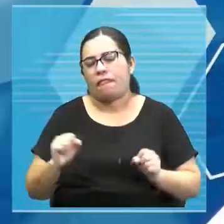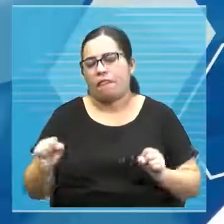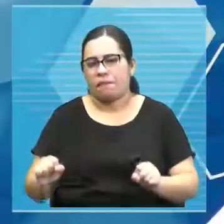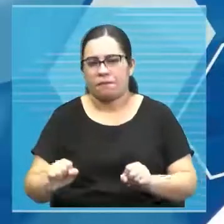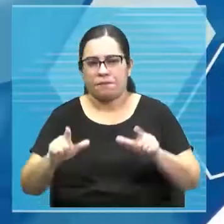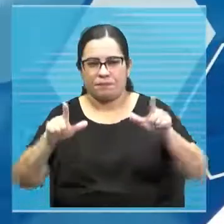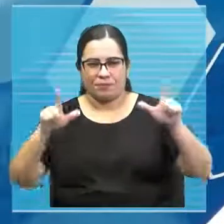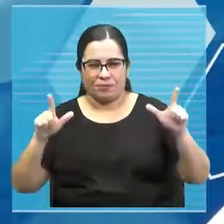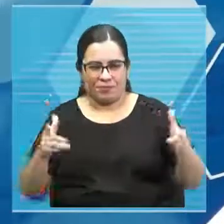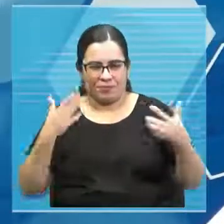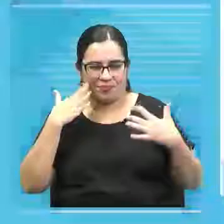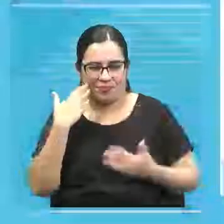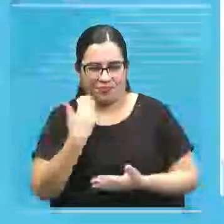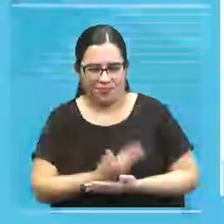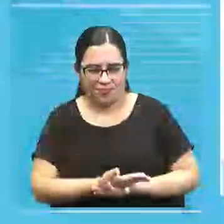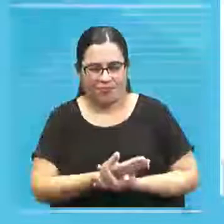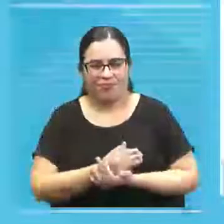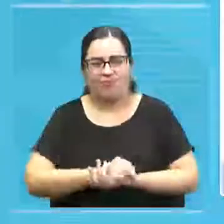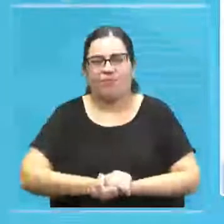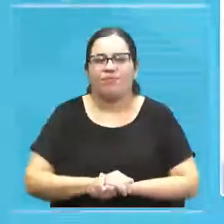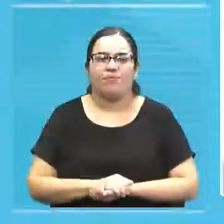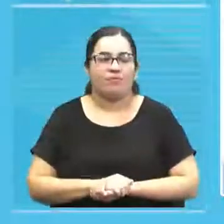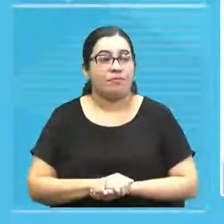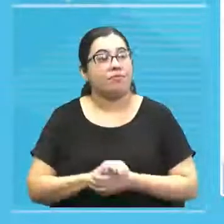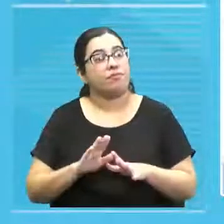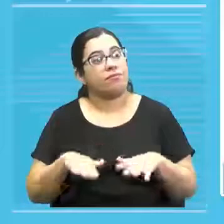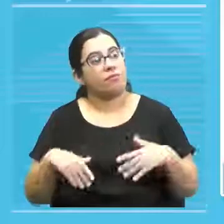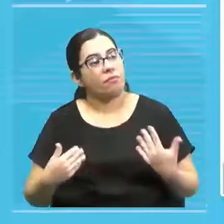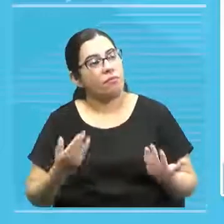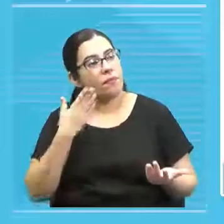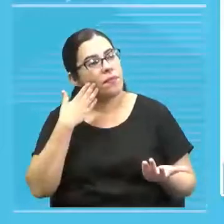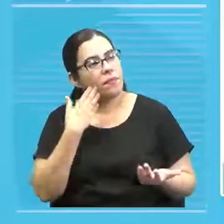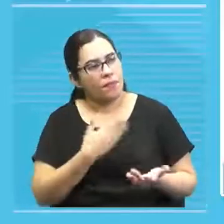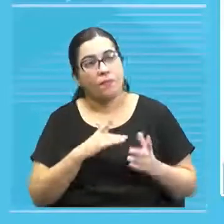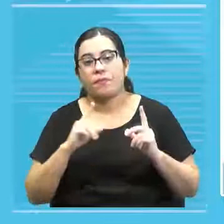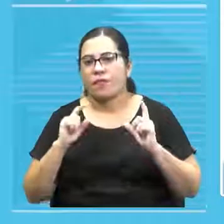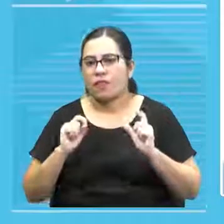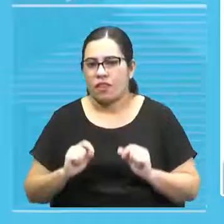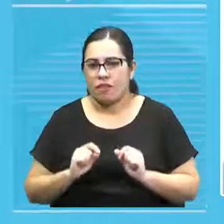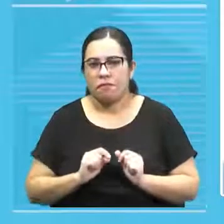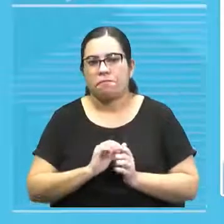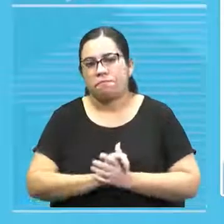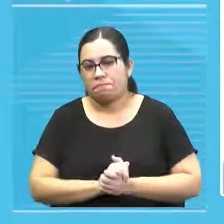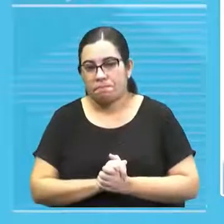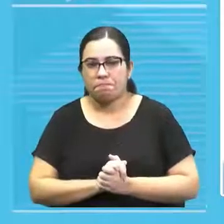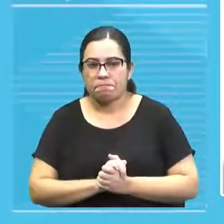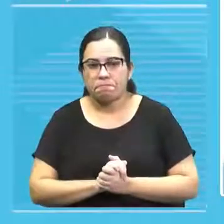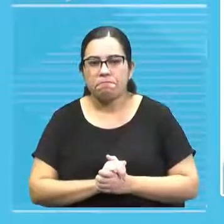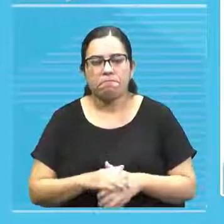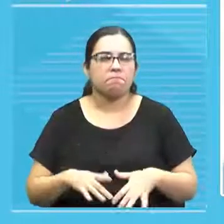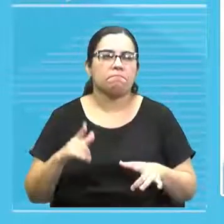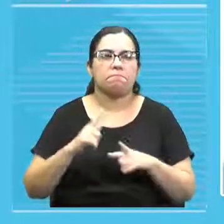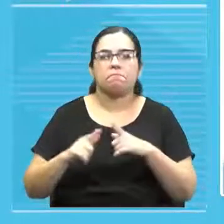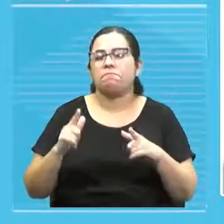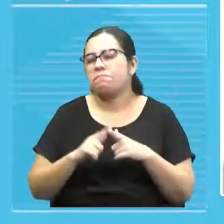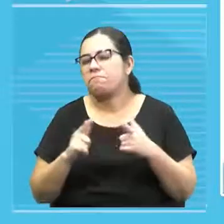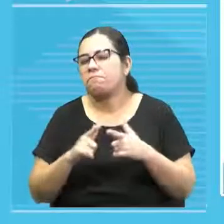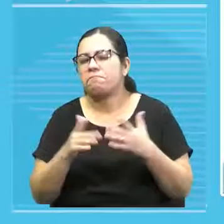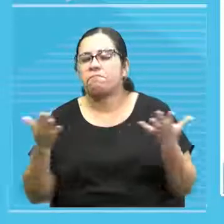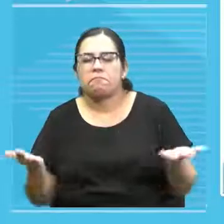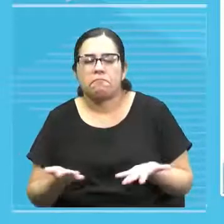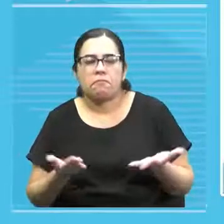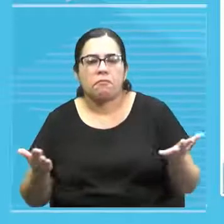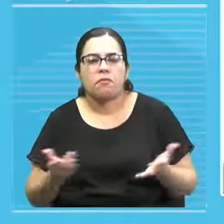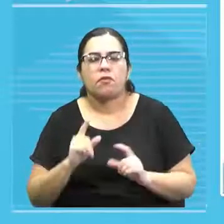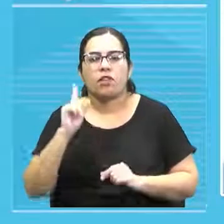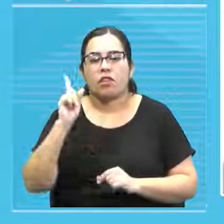slide todo aí na tela Jorge por favor então vejam só é um dos grandes problemas atuais